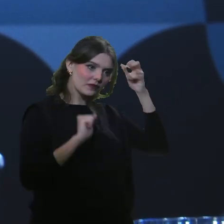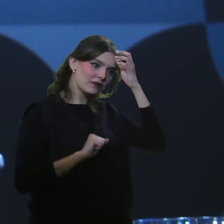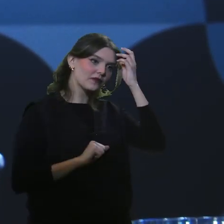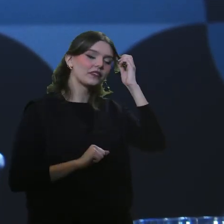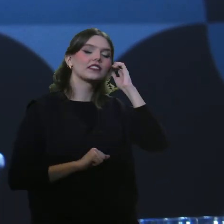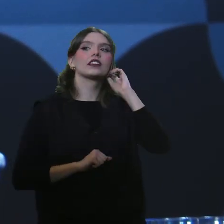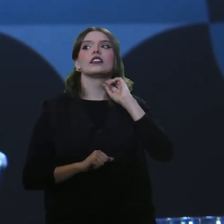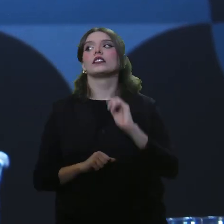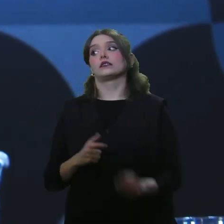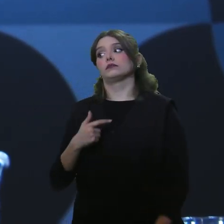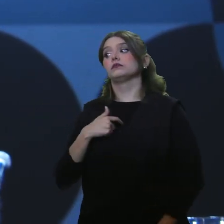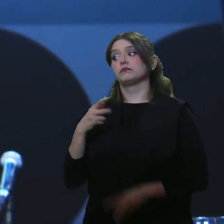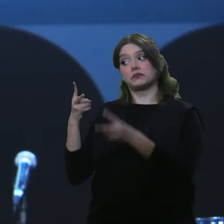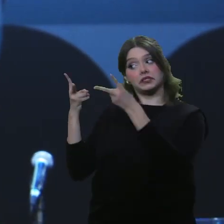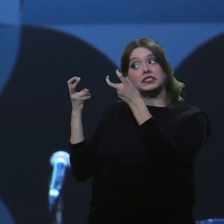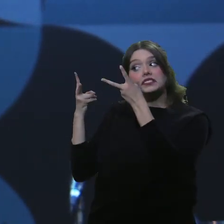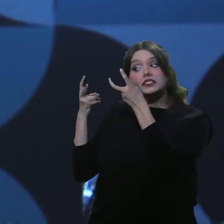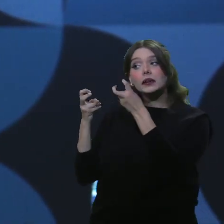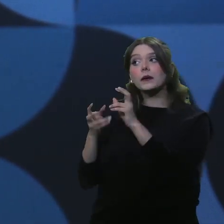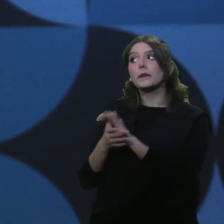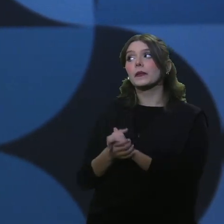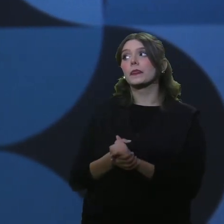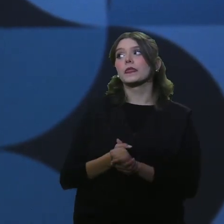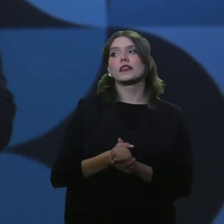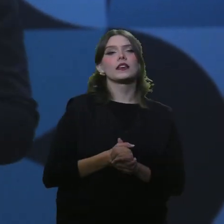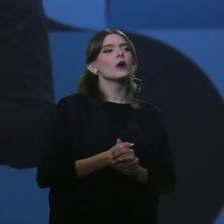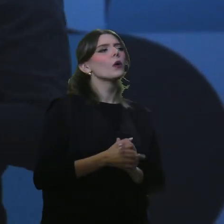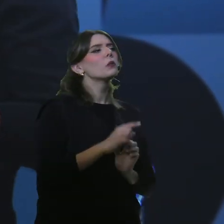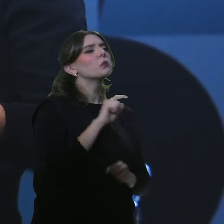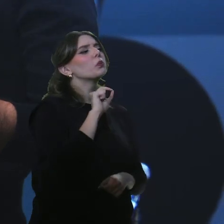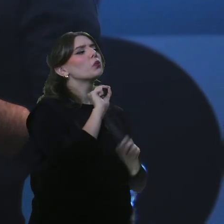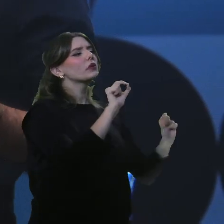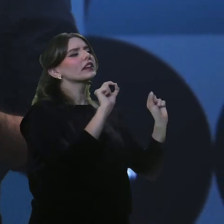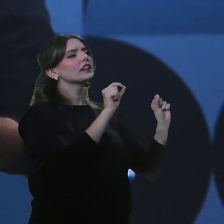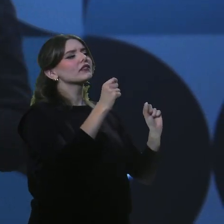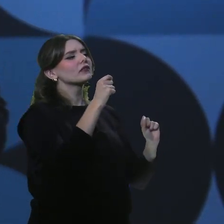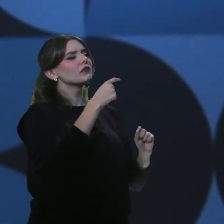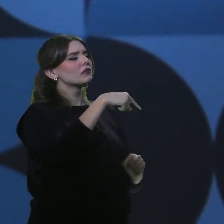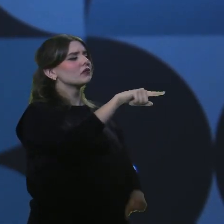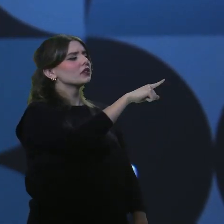Ele falou: eu vi que você está mais magro e tal. O que você acha da gente,